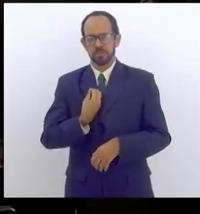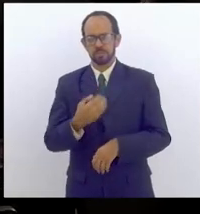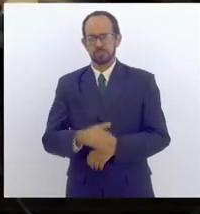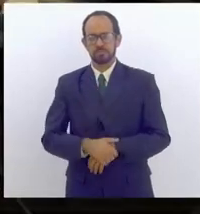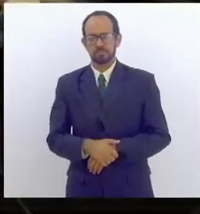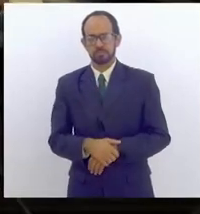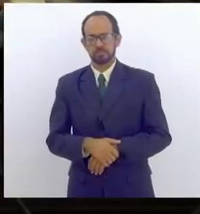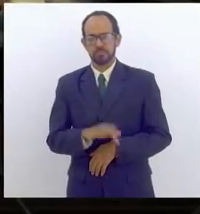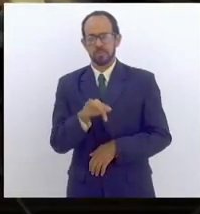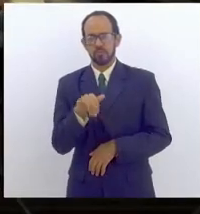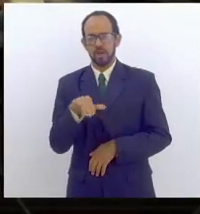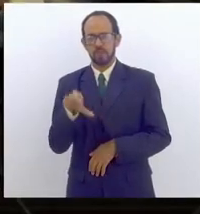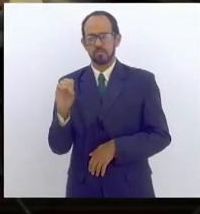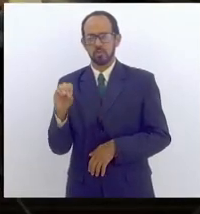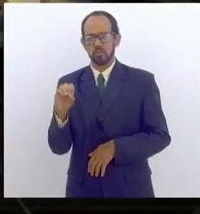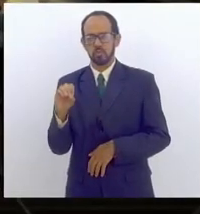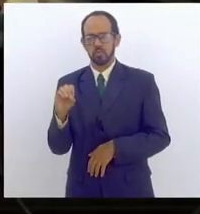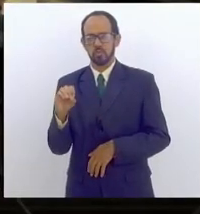Fábio Silva,